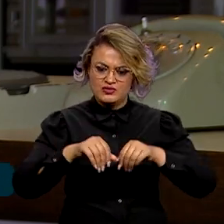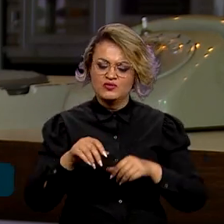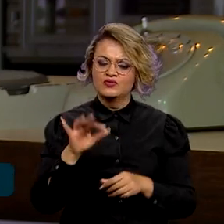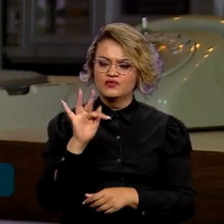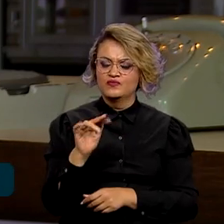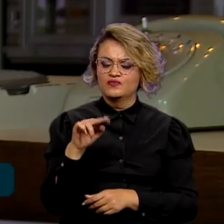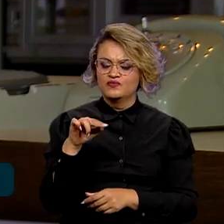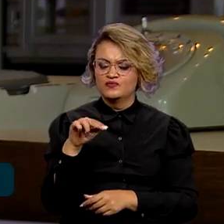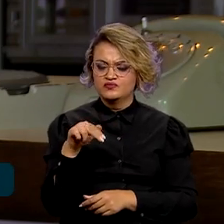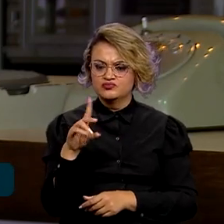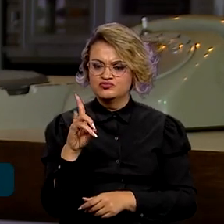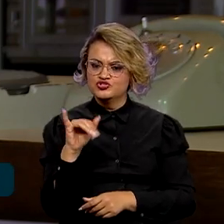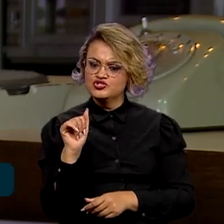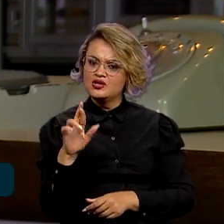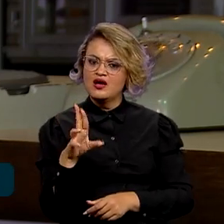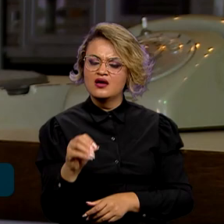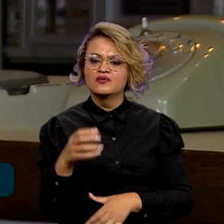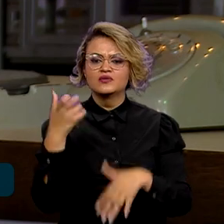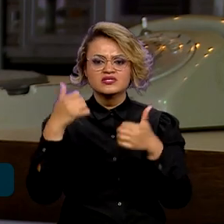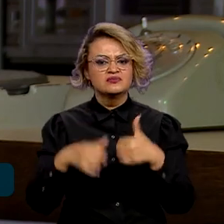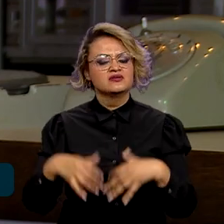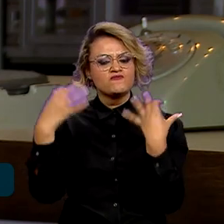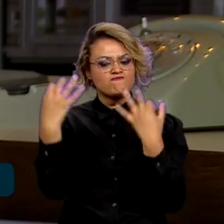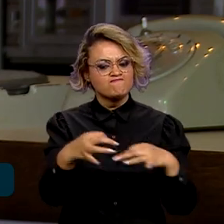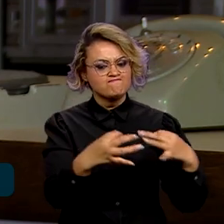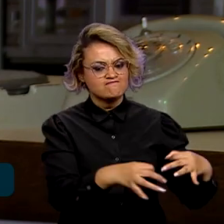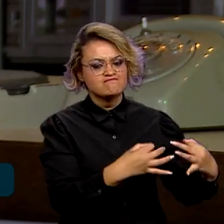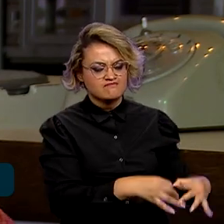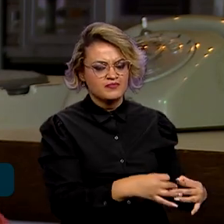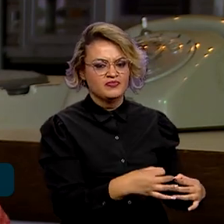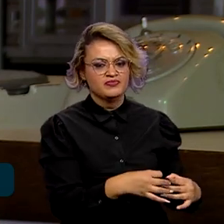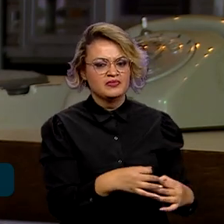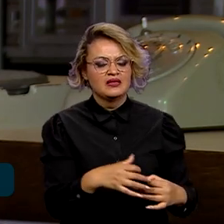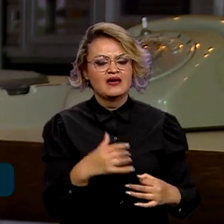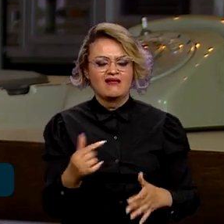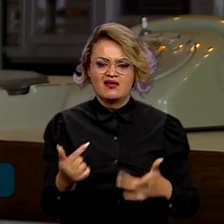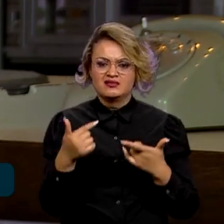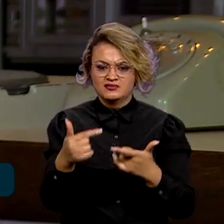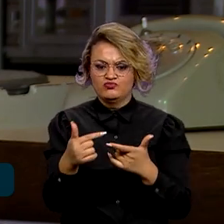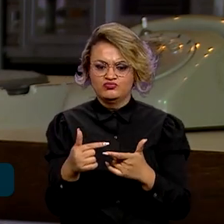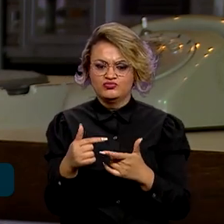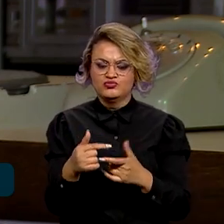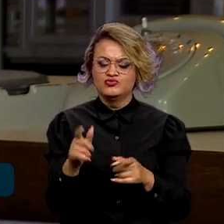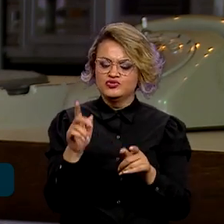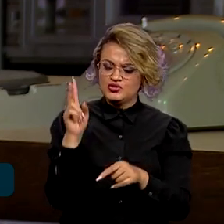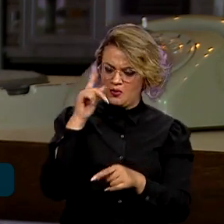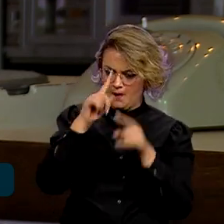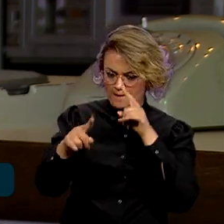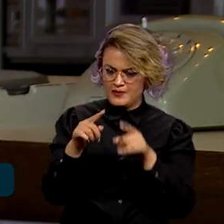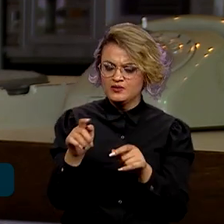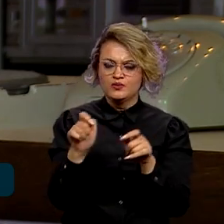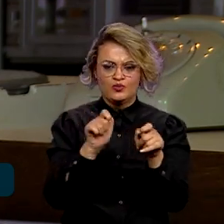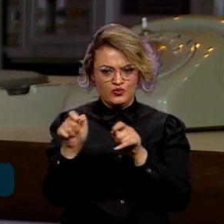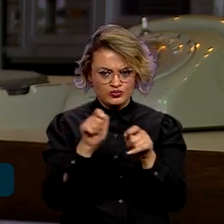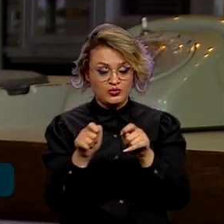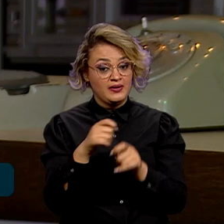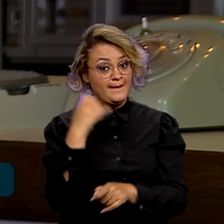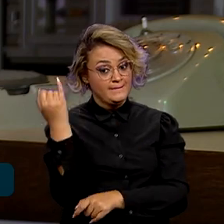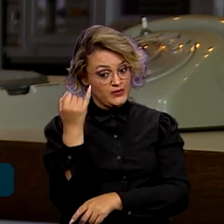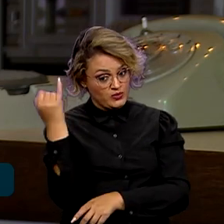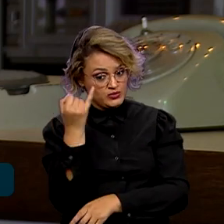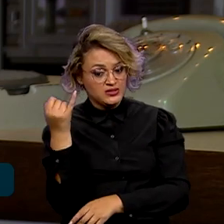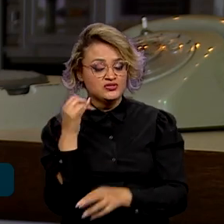fundiário, e com ações afirmativas, não só a ação de comando e controle, que é muito